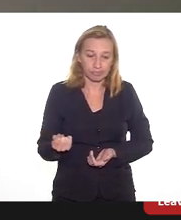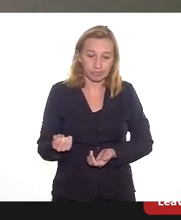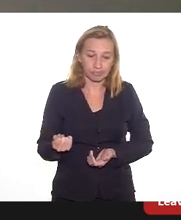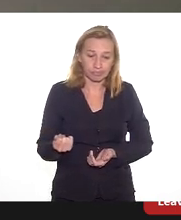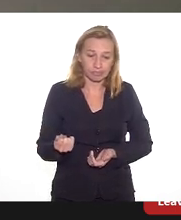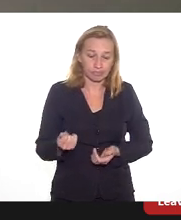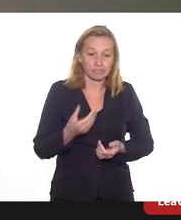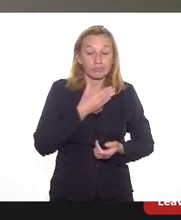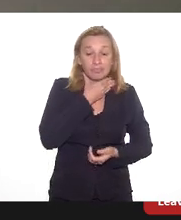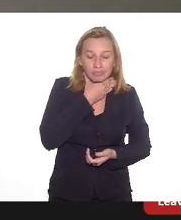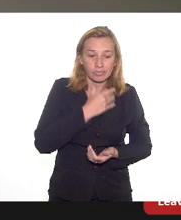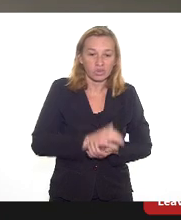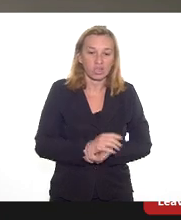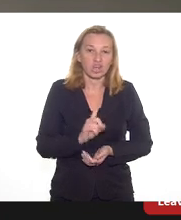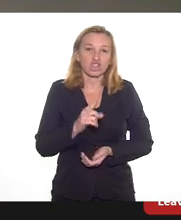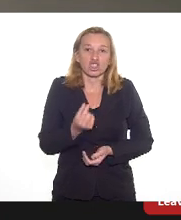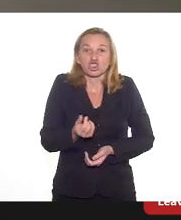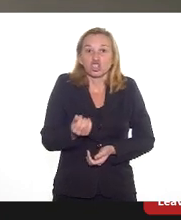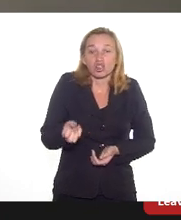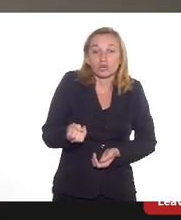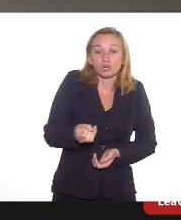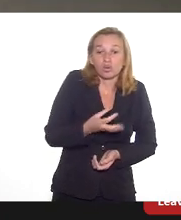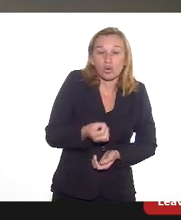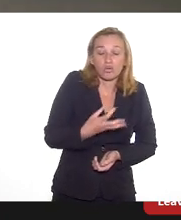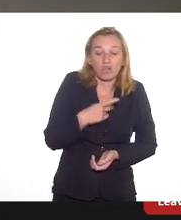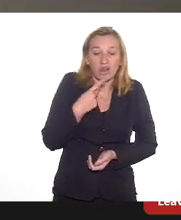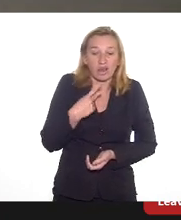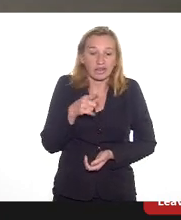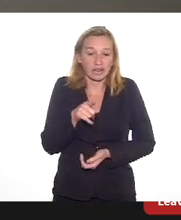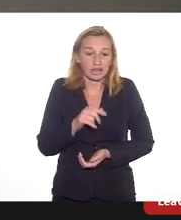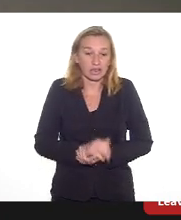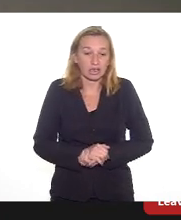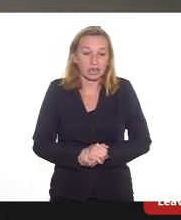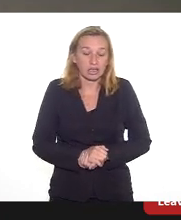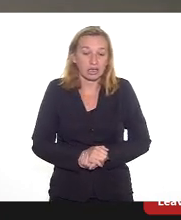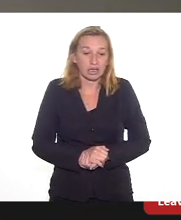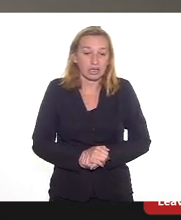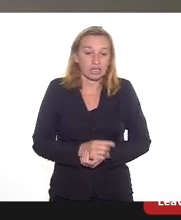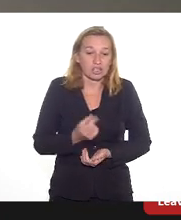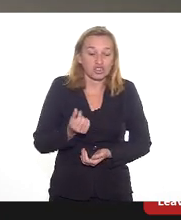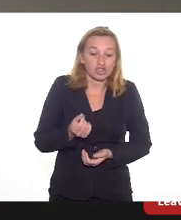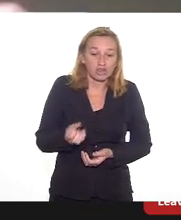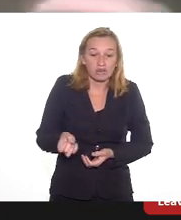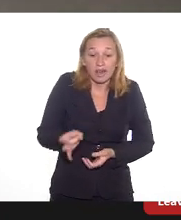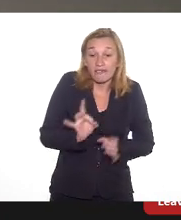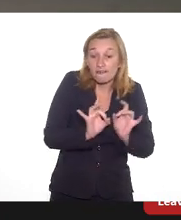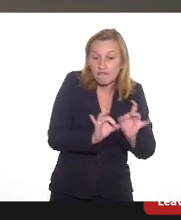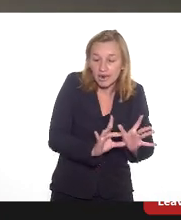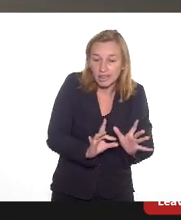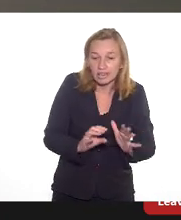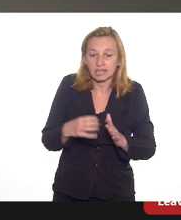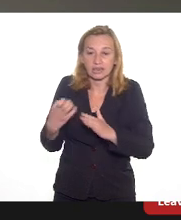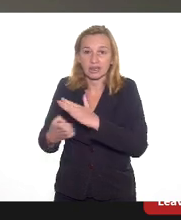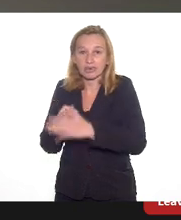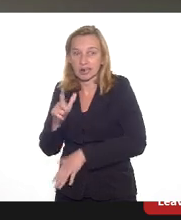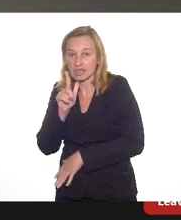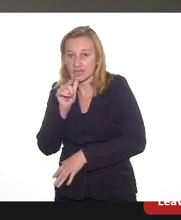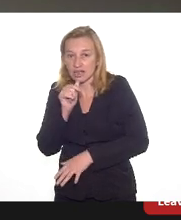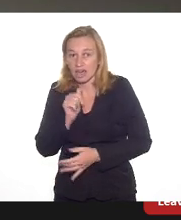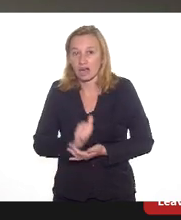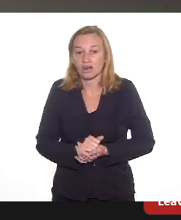reduzir. Não adianta a gente falar em dinheiro novo, como foi colocado, o dinheiro da venda da SEDAE, o dinheiro